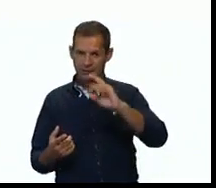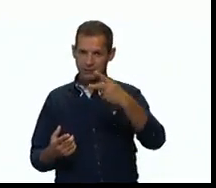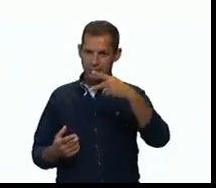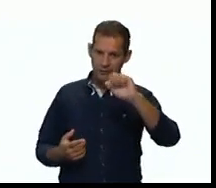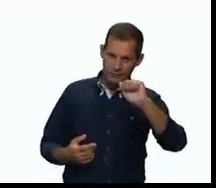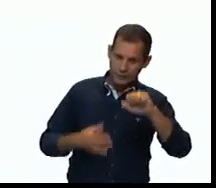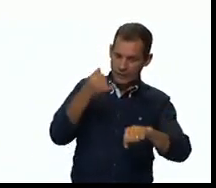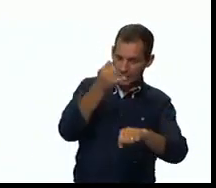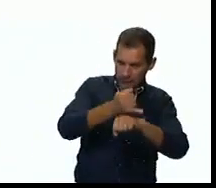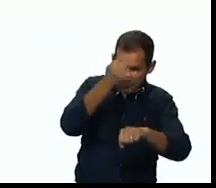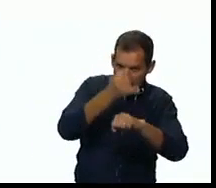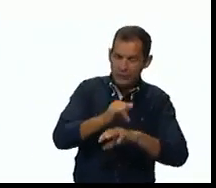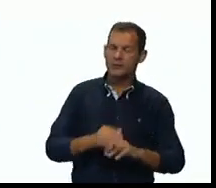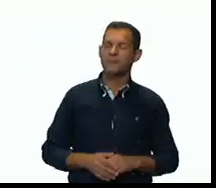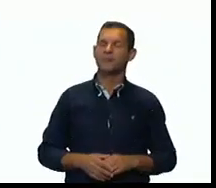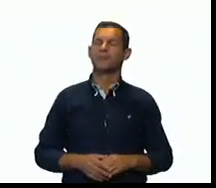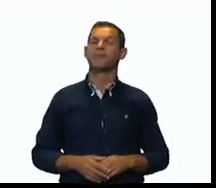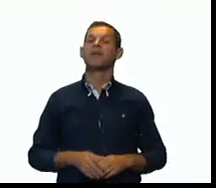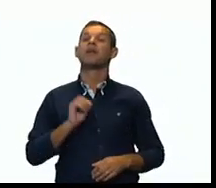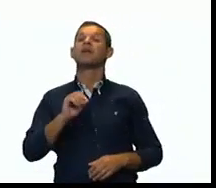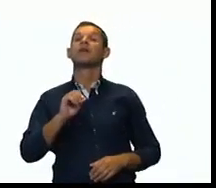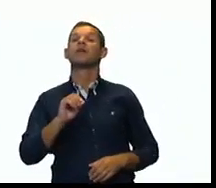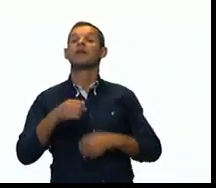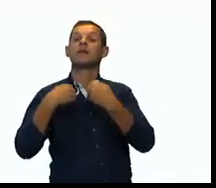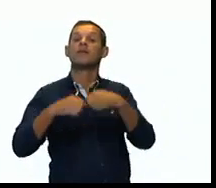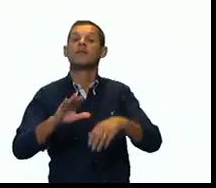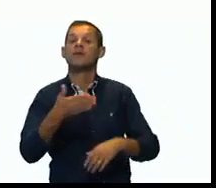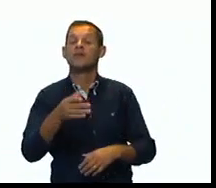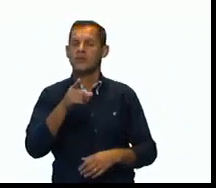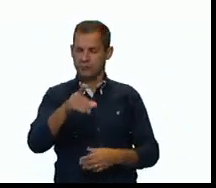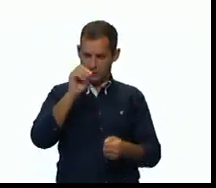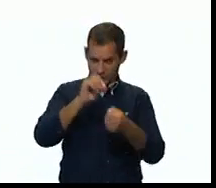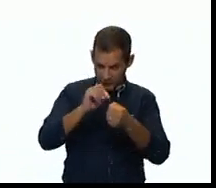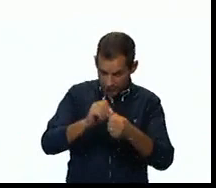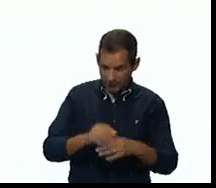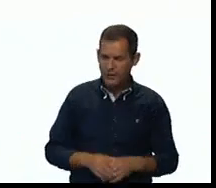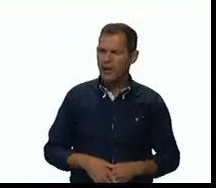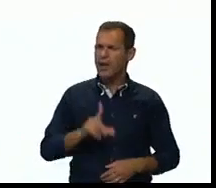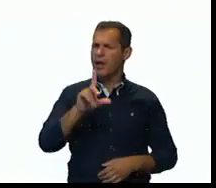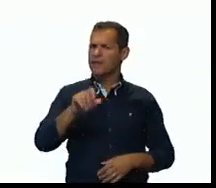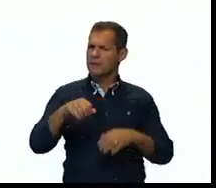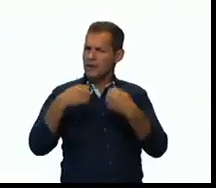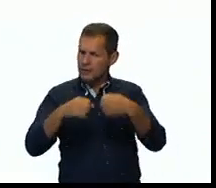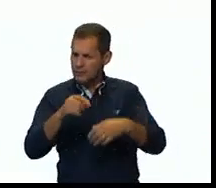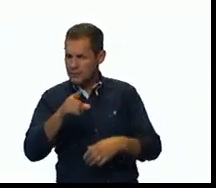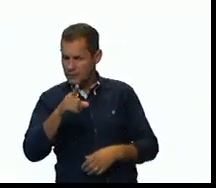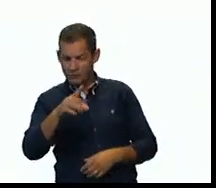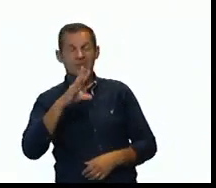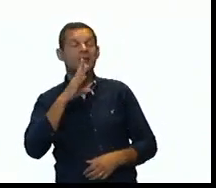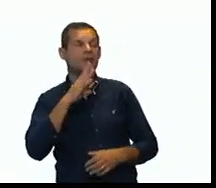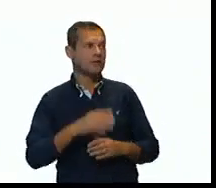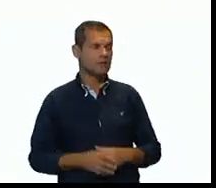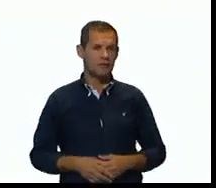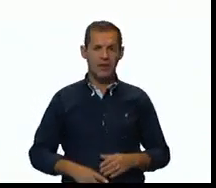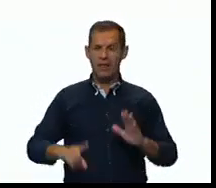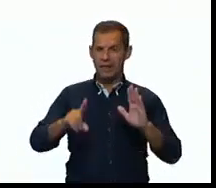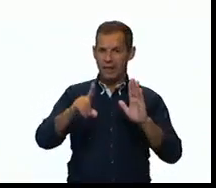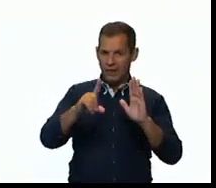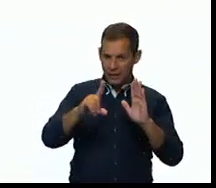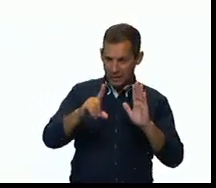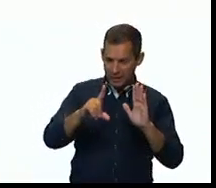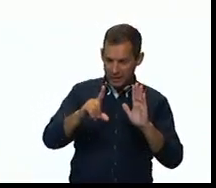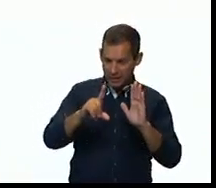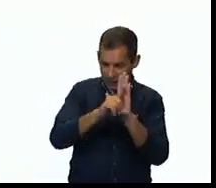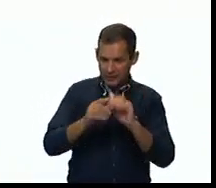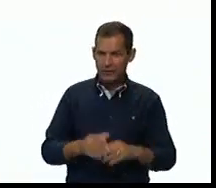chapa metálica. O que será necessário, então, que você faça? Será necessário que você conheça a lei de formação